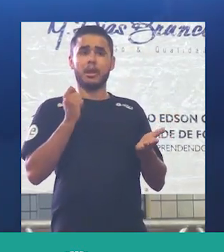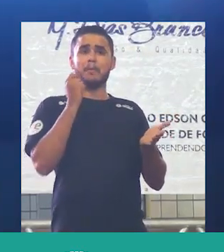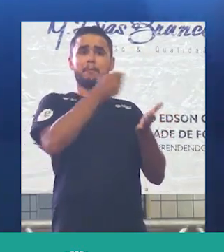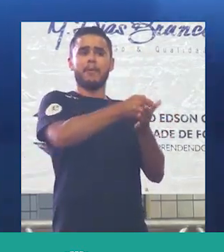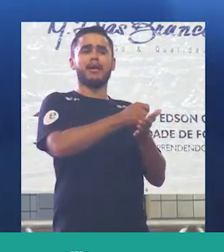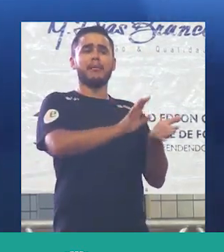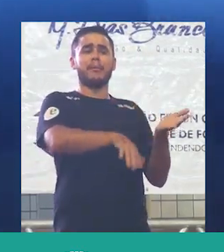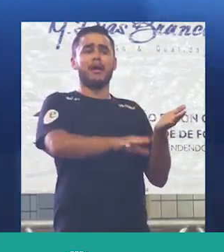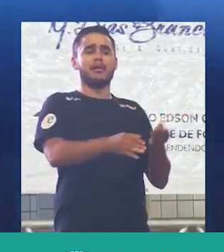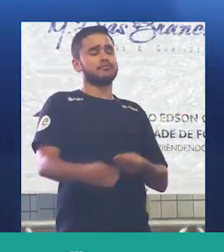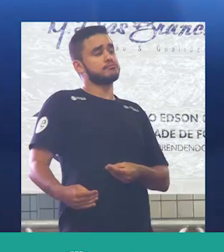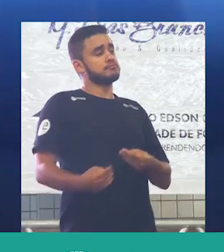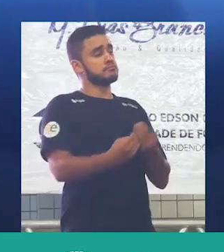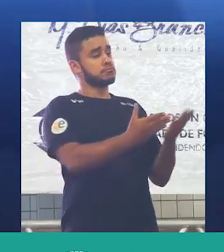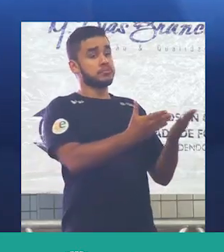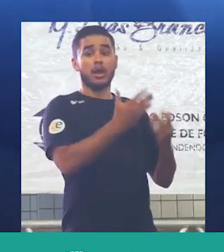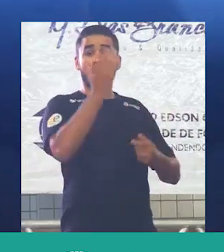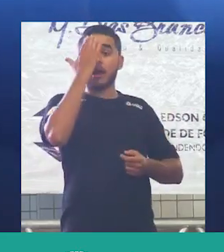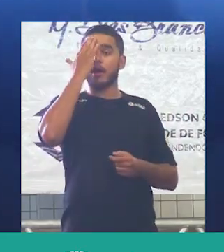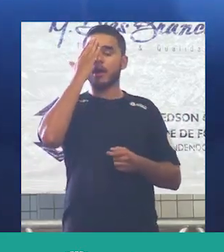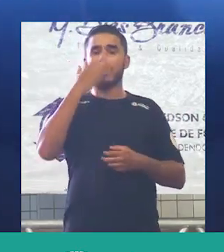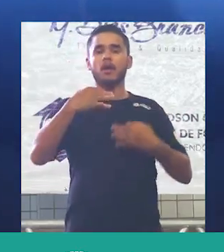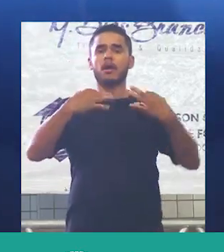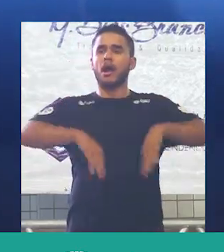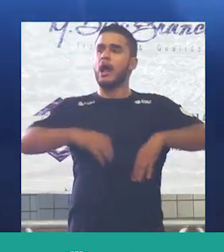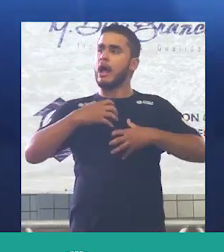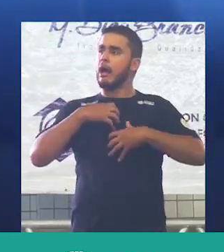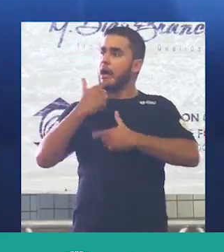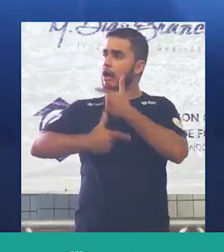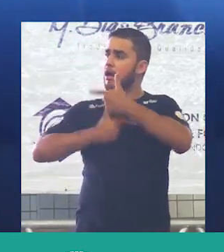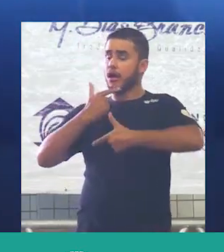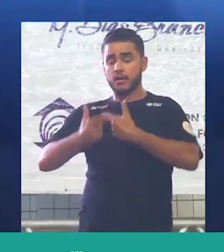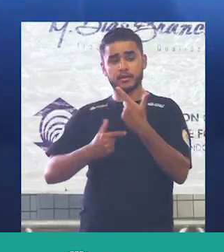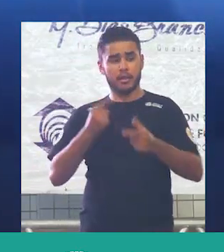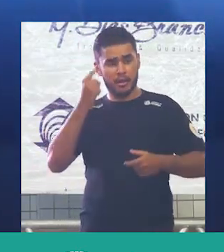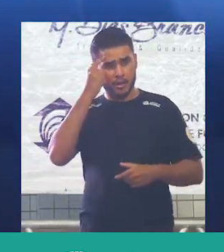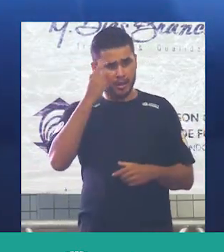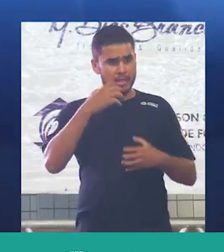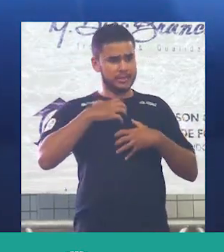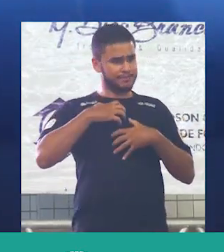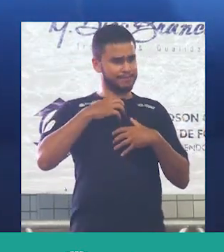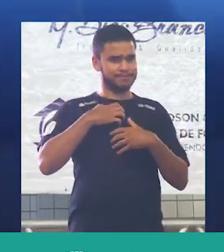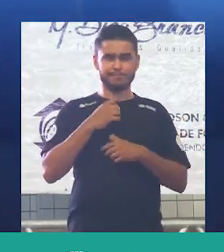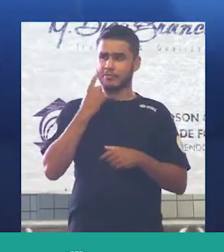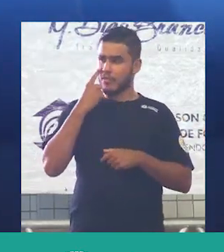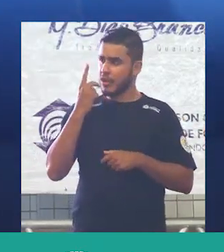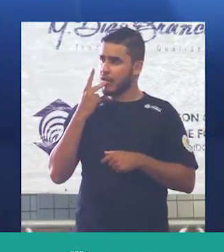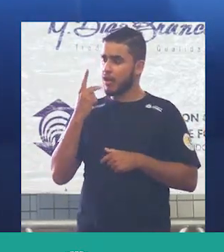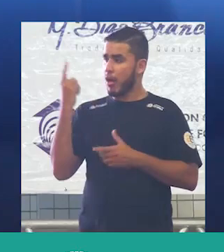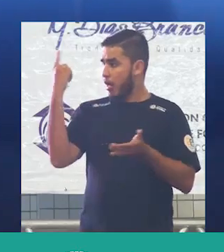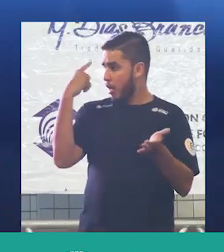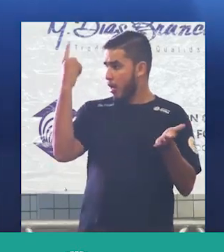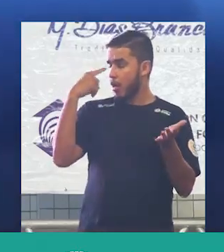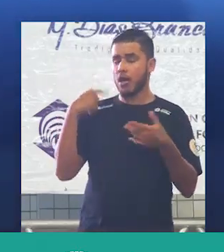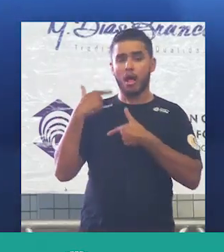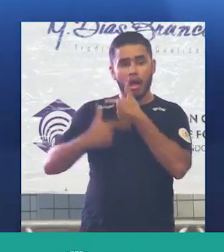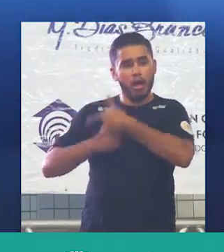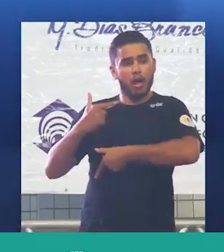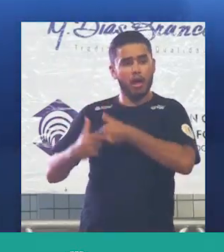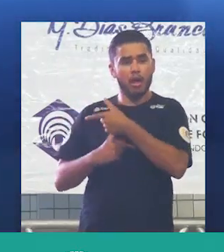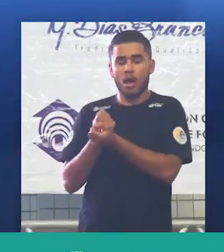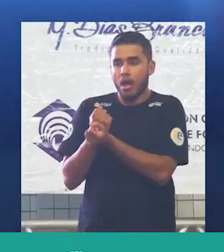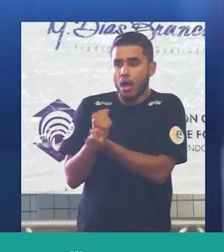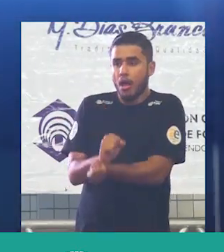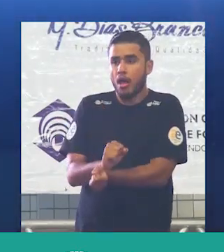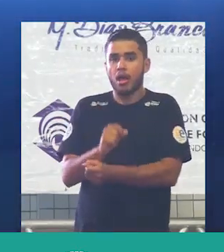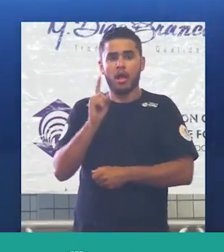forma não havia uma sensação, um sentimento de exploração em que o